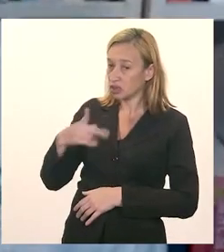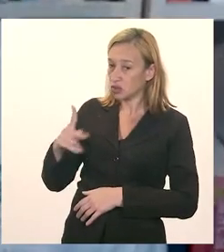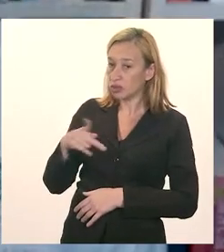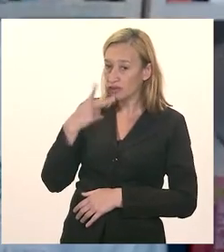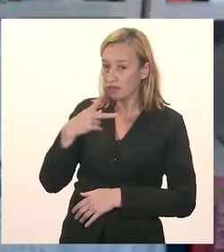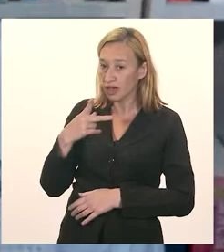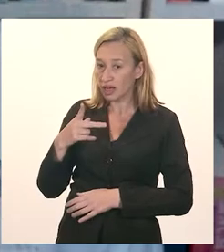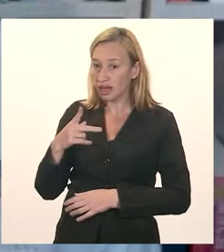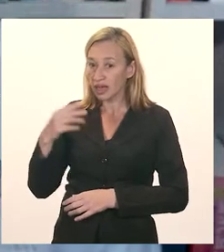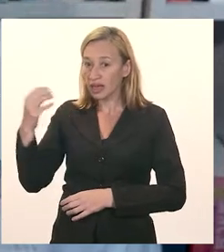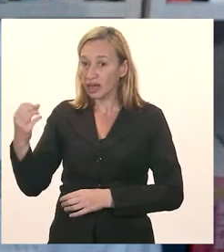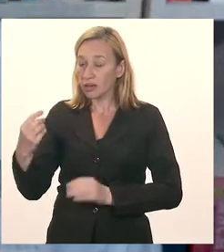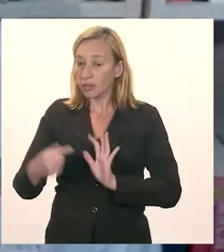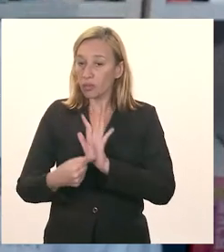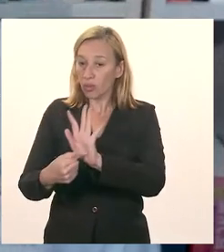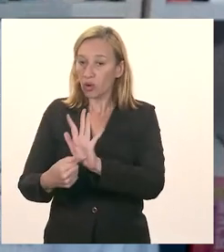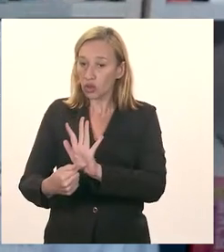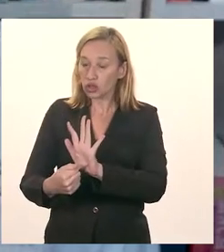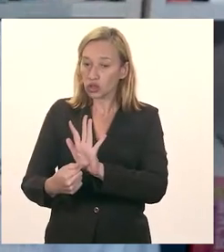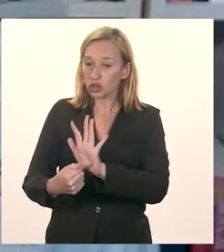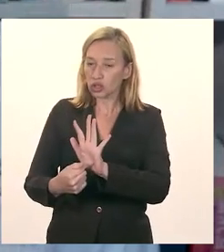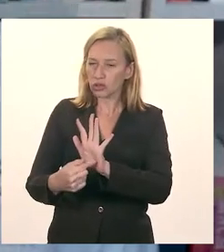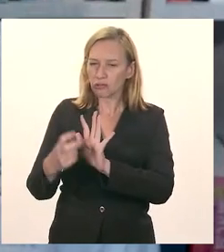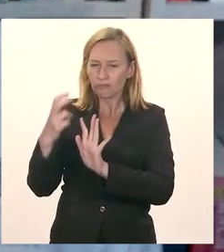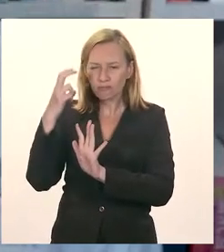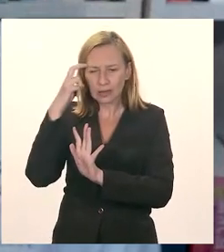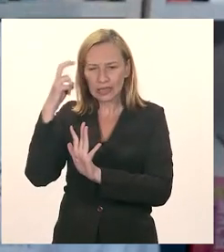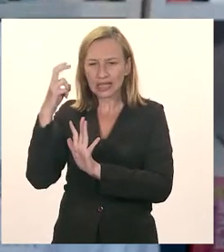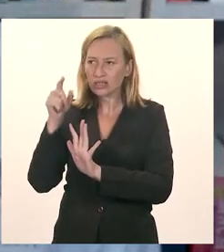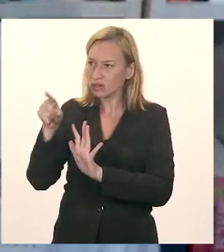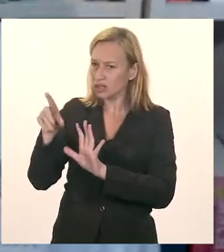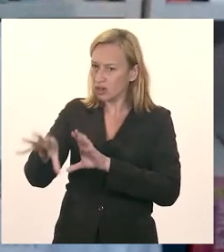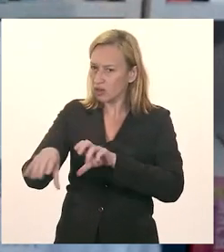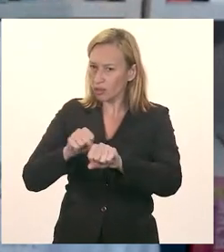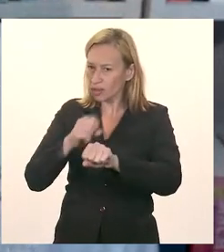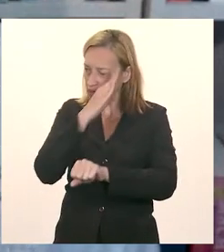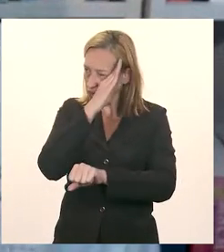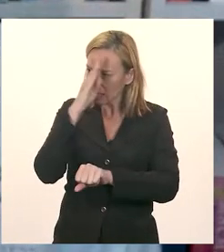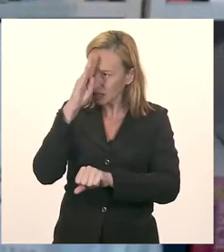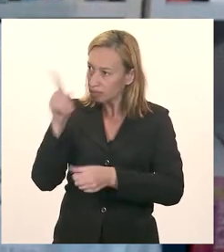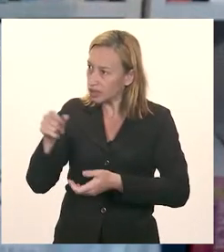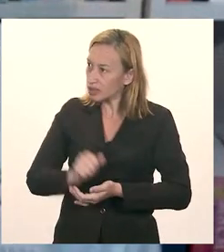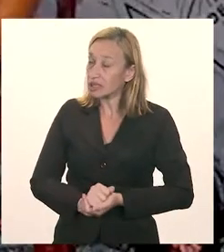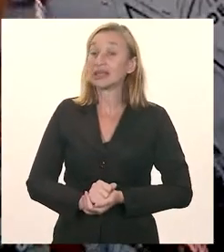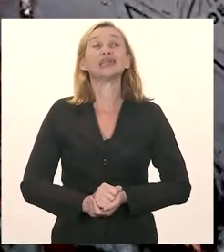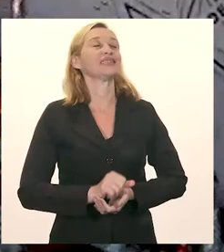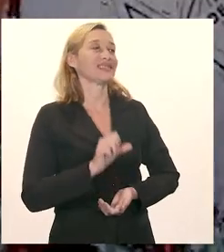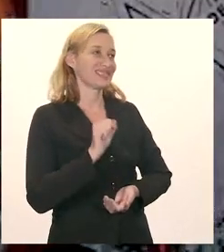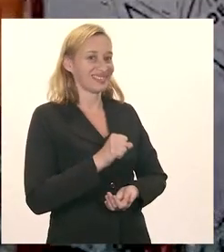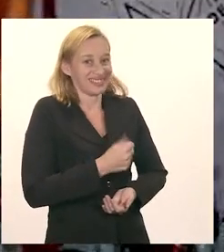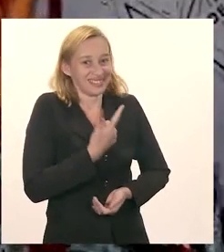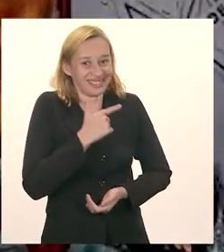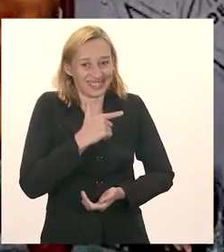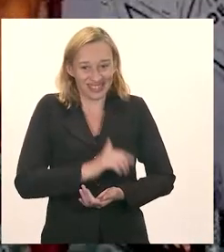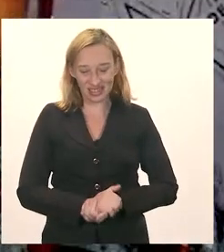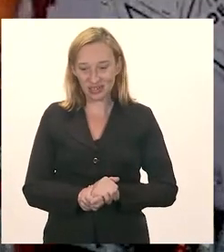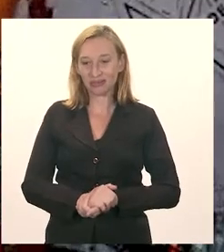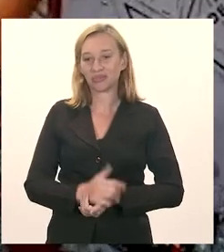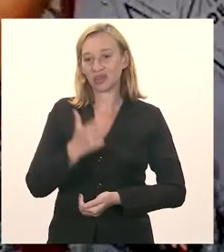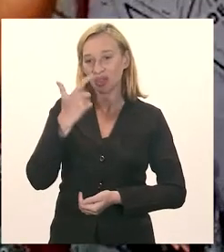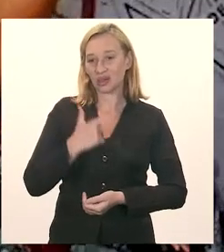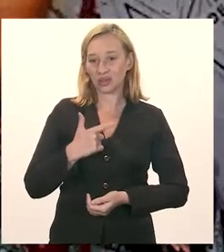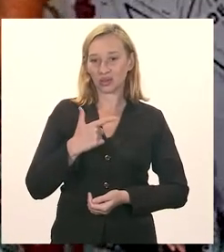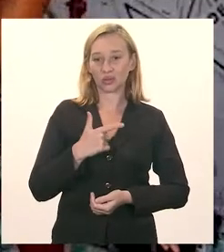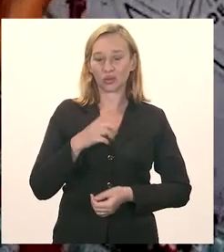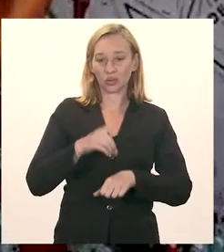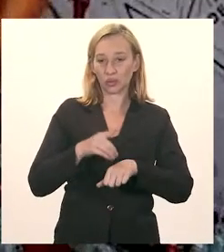sua fala revela um bom domínio do ponto de vista intelectual, você tem uma formação acadêmica? Sim,